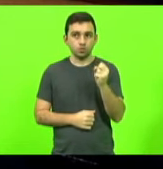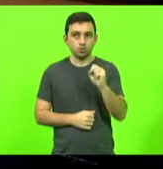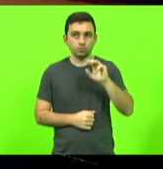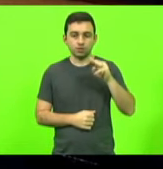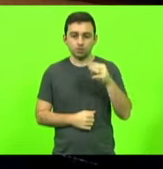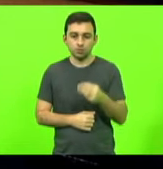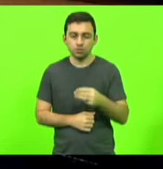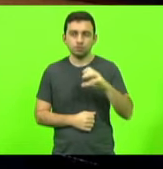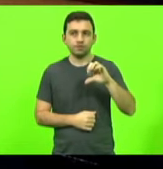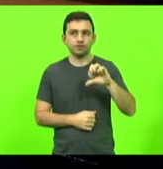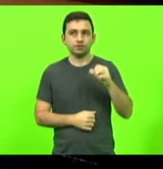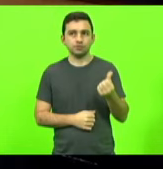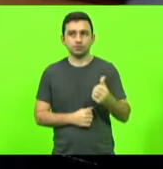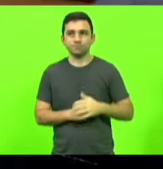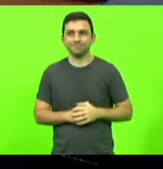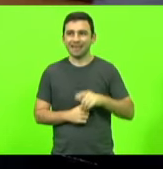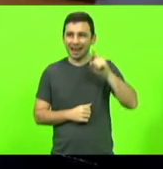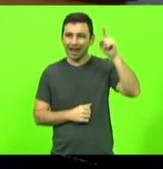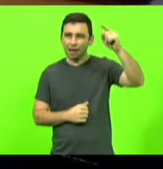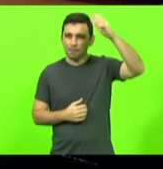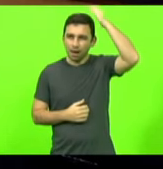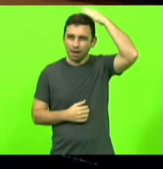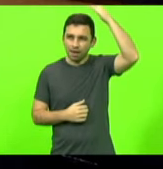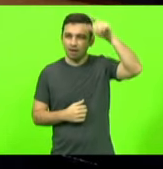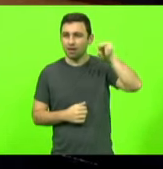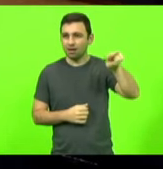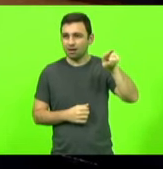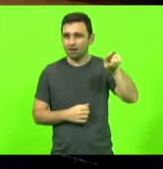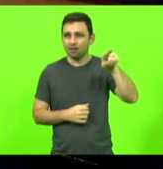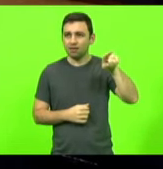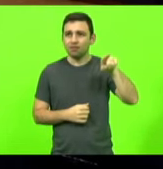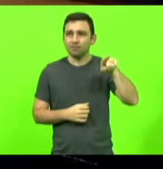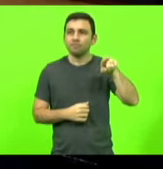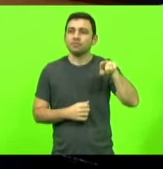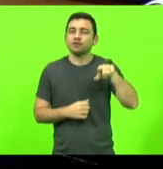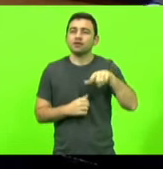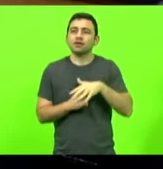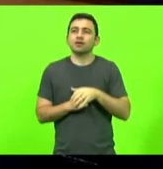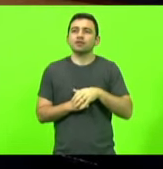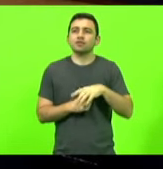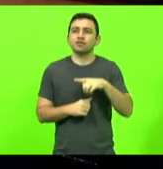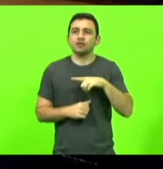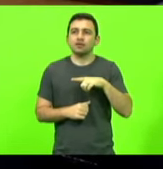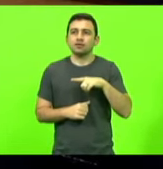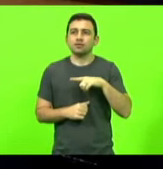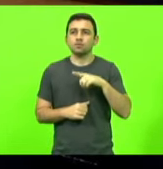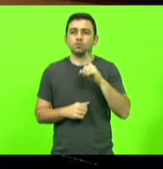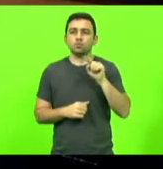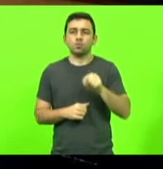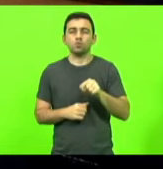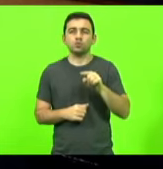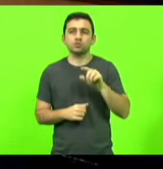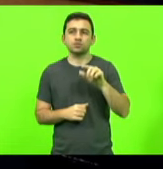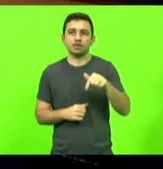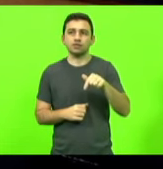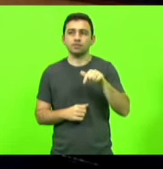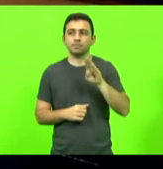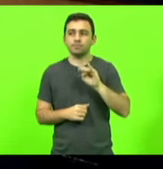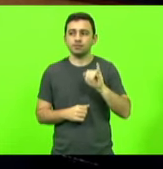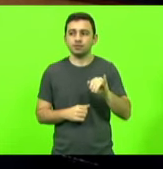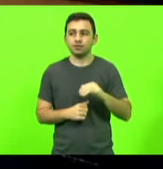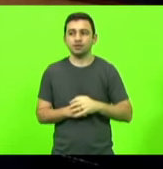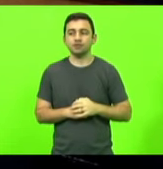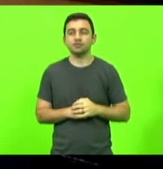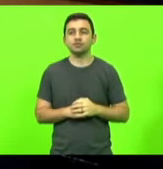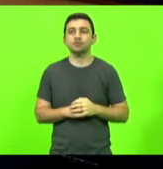96. O estado do Pará tem 94 e tem 1,7 bi. O Maranhão, 52